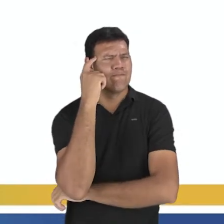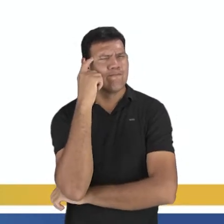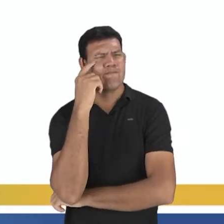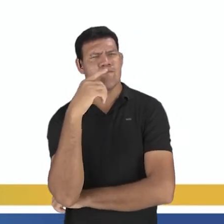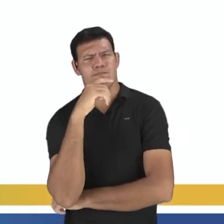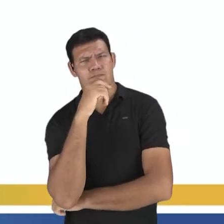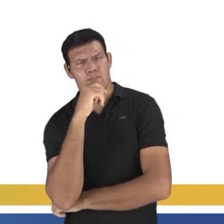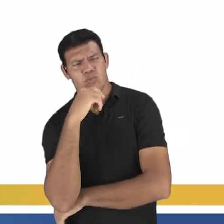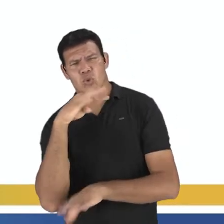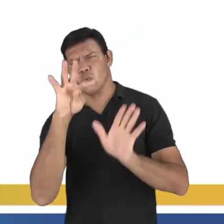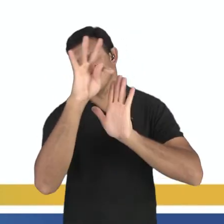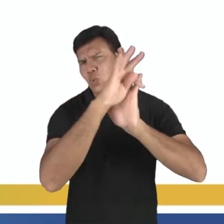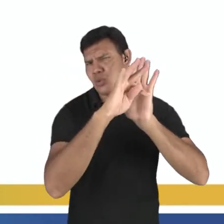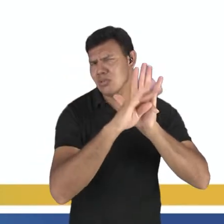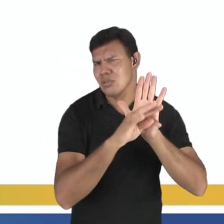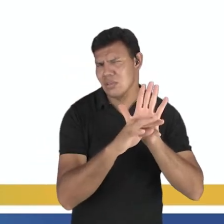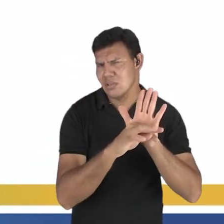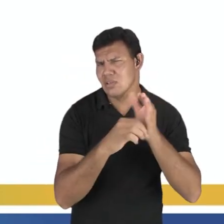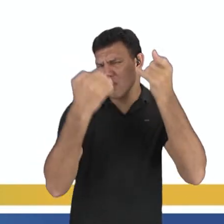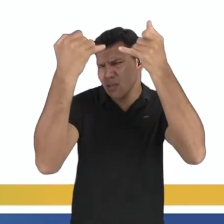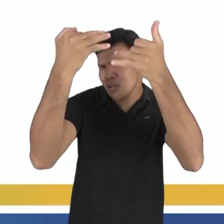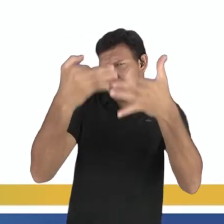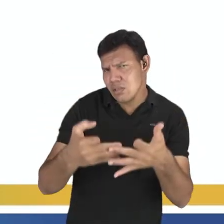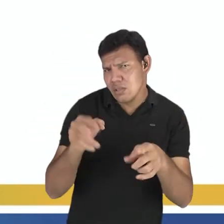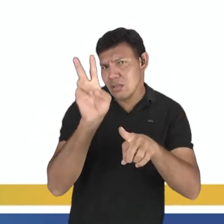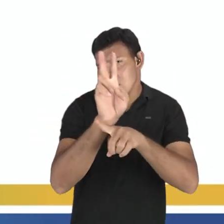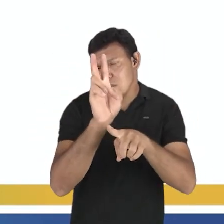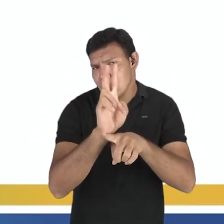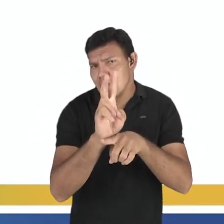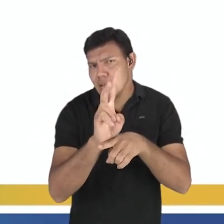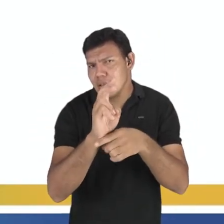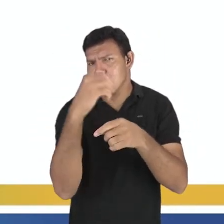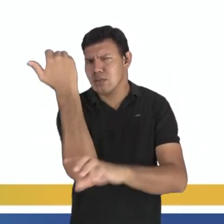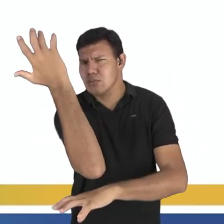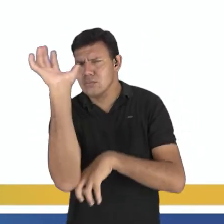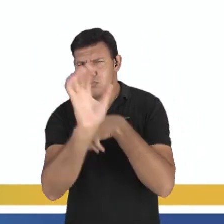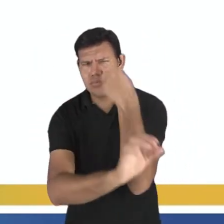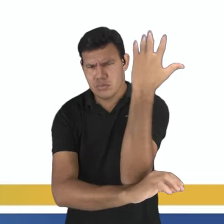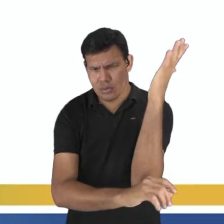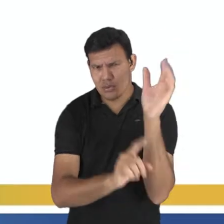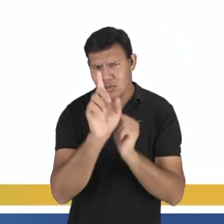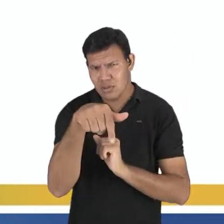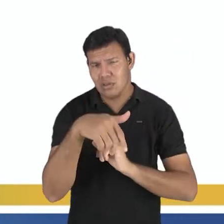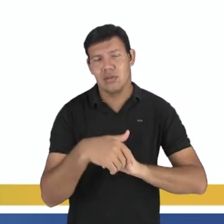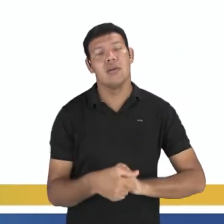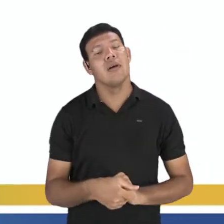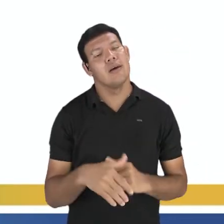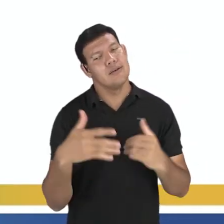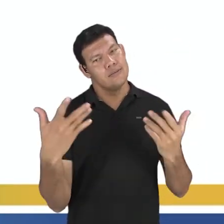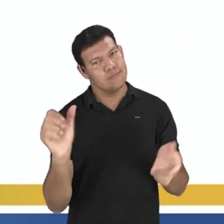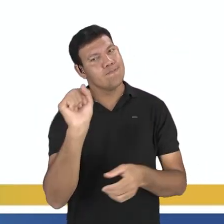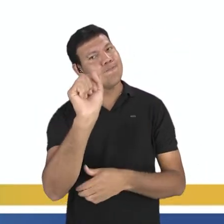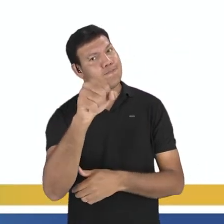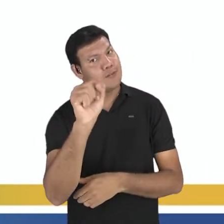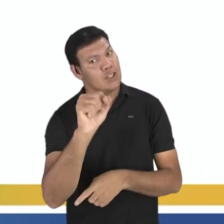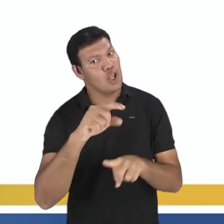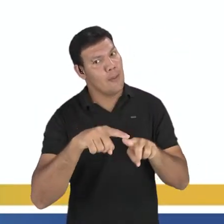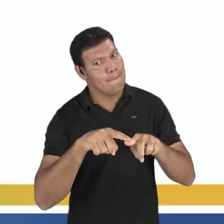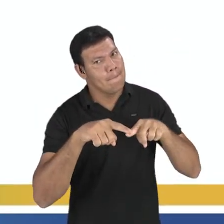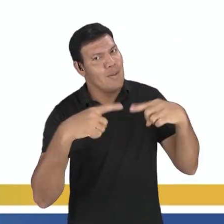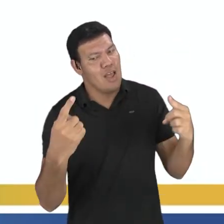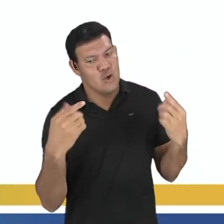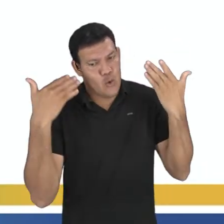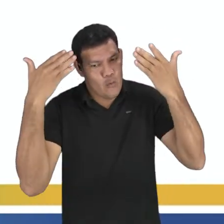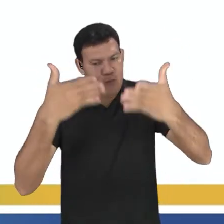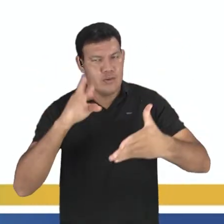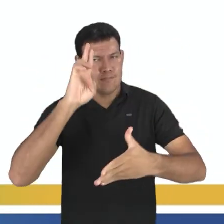pensar. Será que o texto ele falou sobre a preservação da natureza? Olha, ele falou, mas eu acredito que não seja a